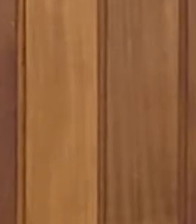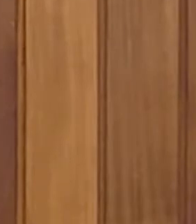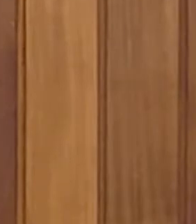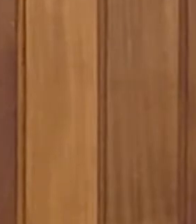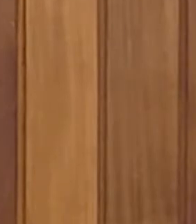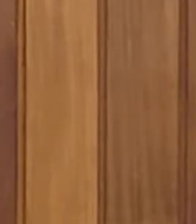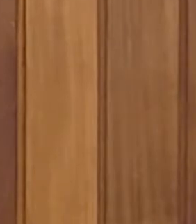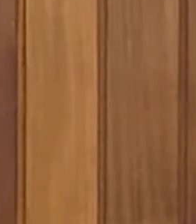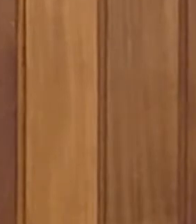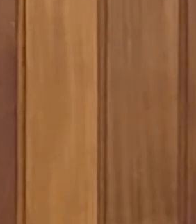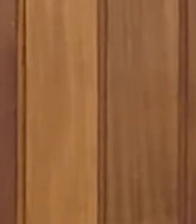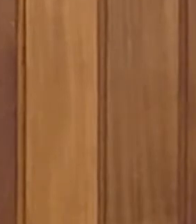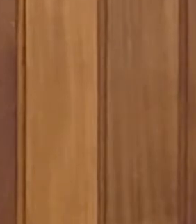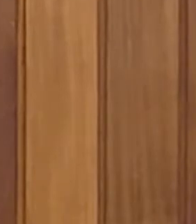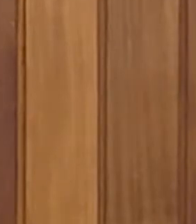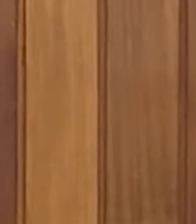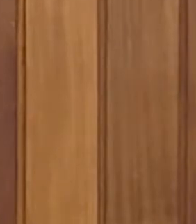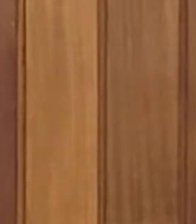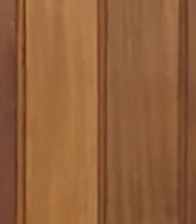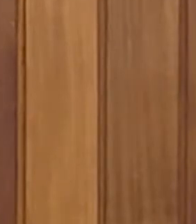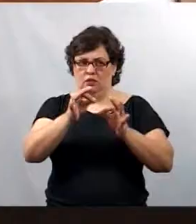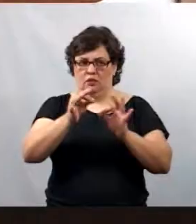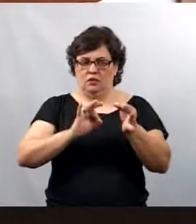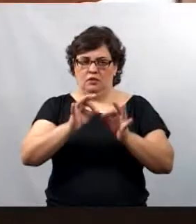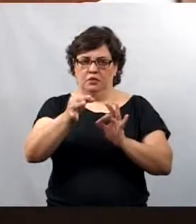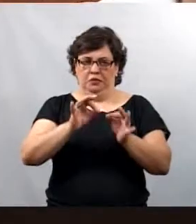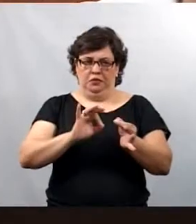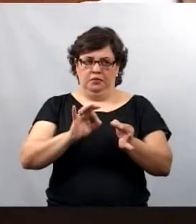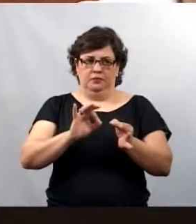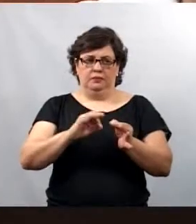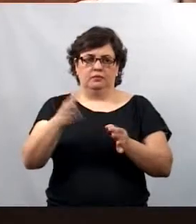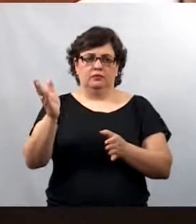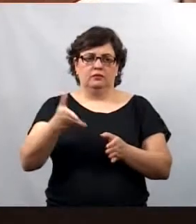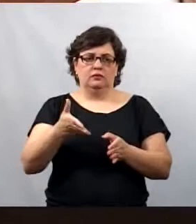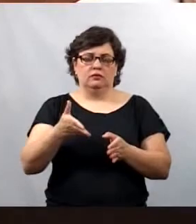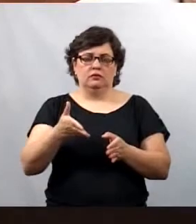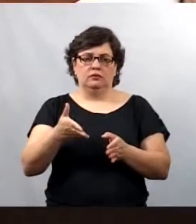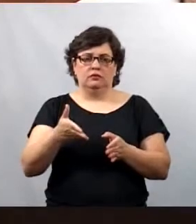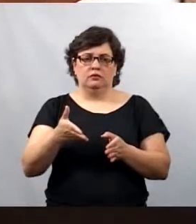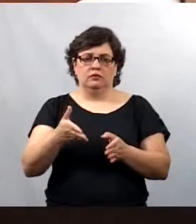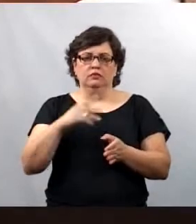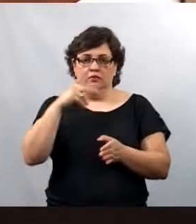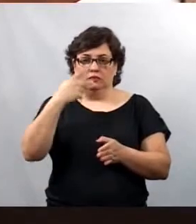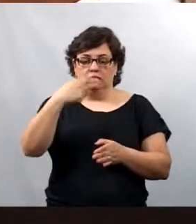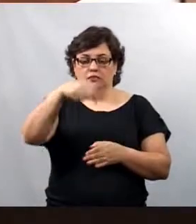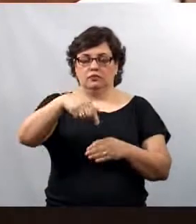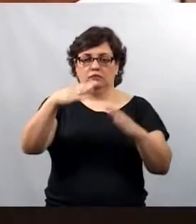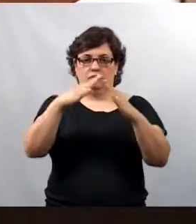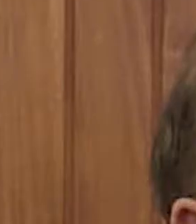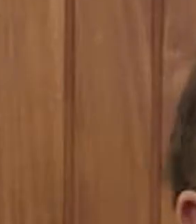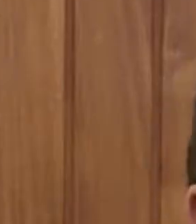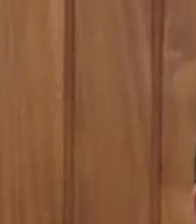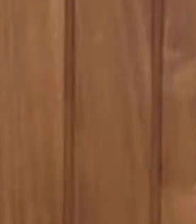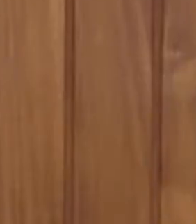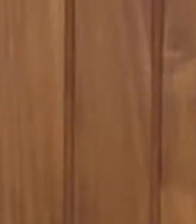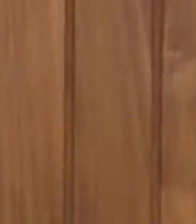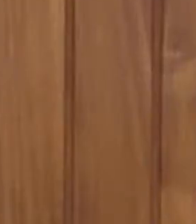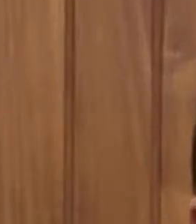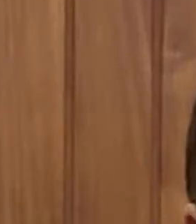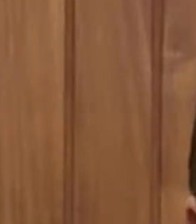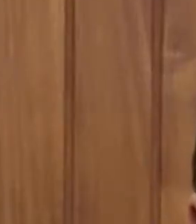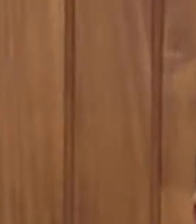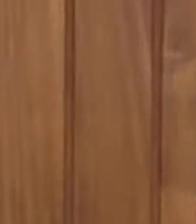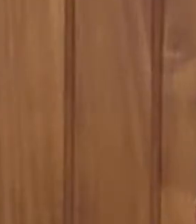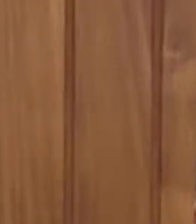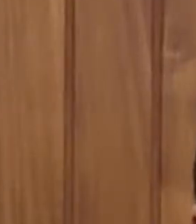Rezende que trata da atividade industrial no município acrescentando certidões negativas de débitos fiscais em